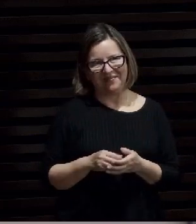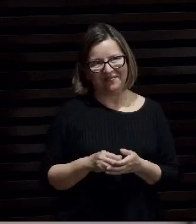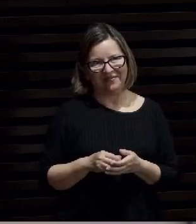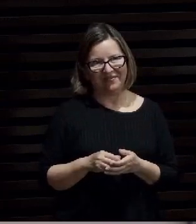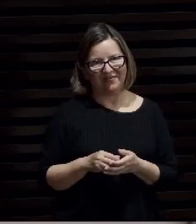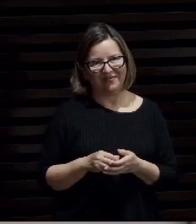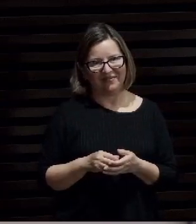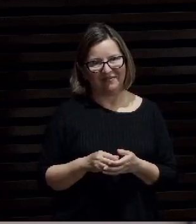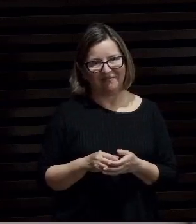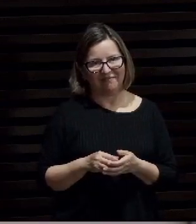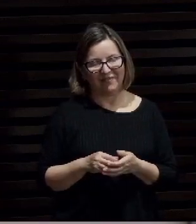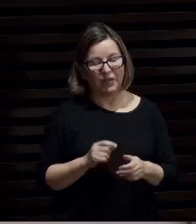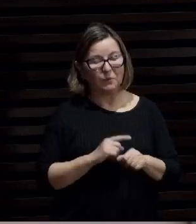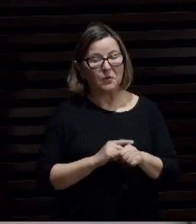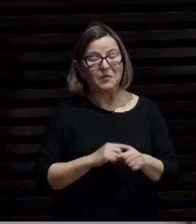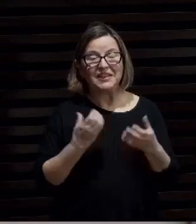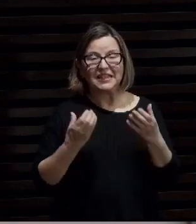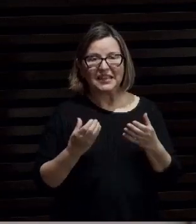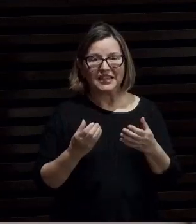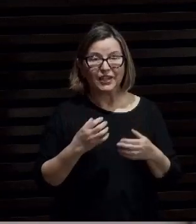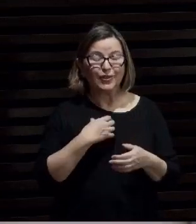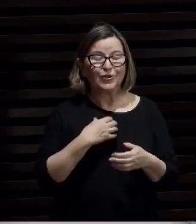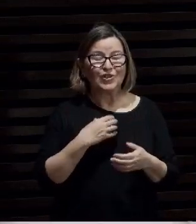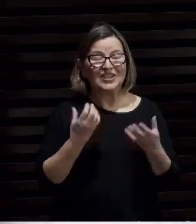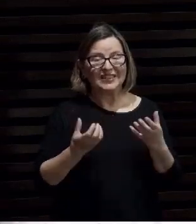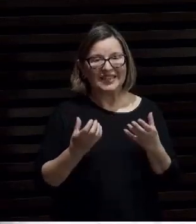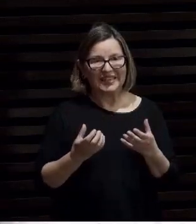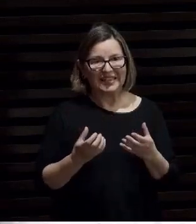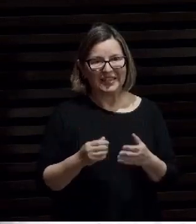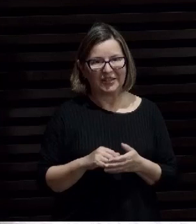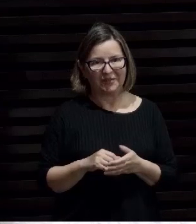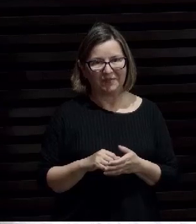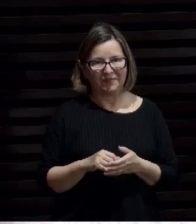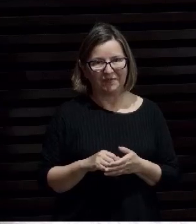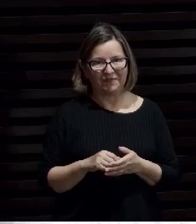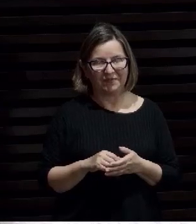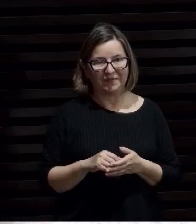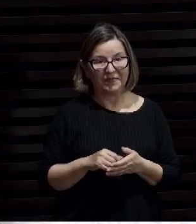quando ele quer, da maneira que ele quer, em quem ele quiser.